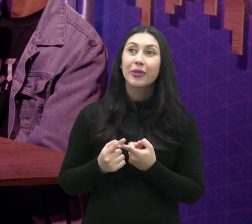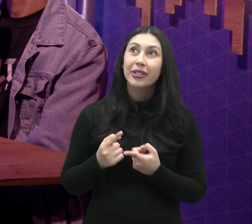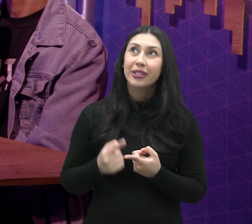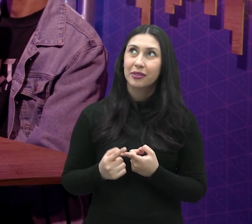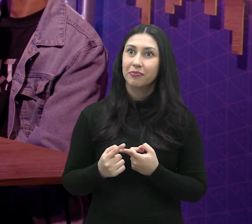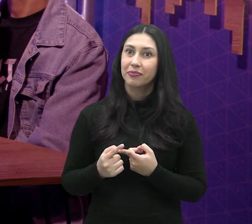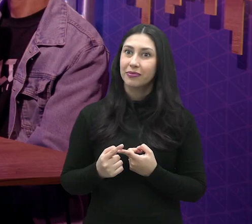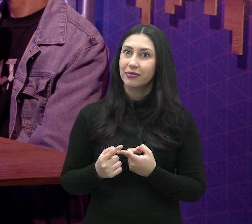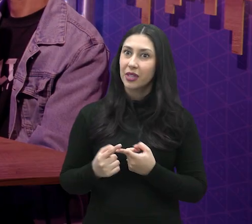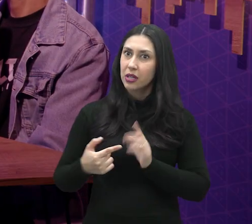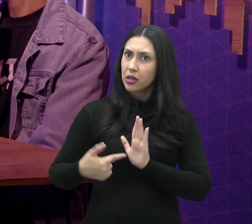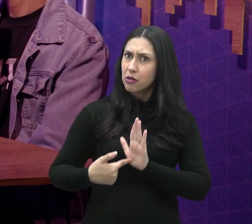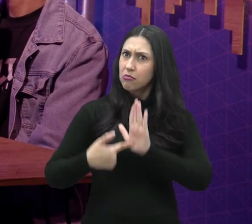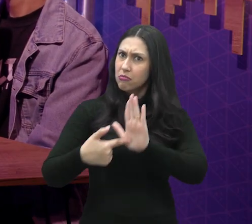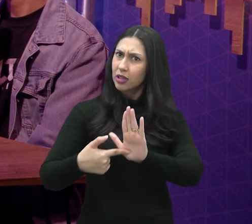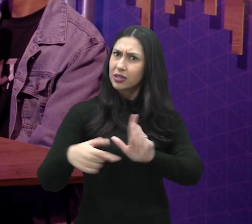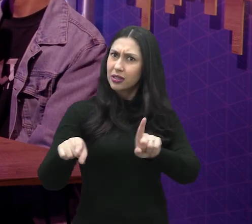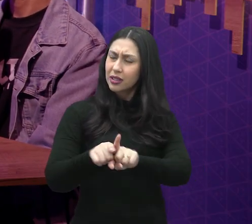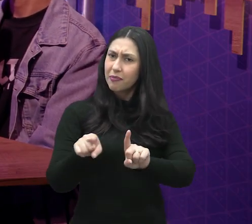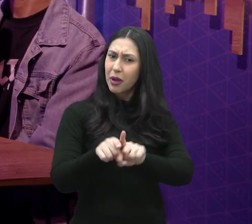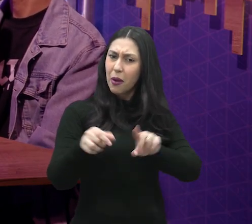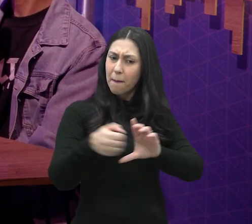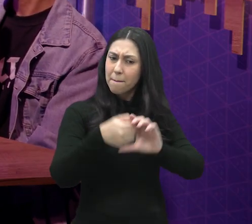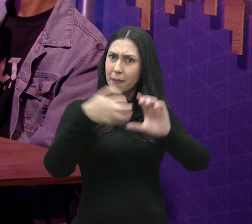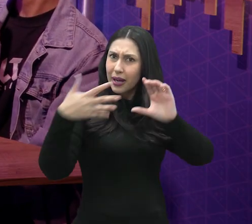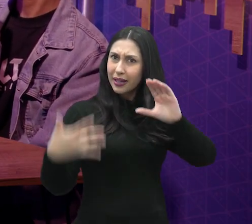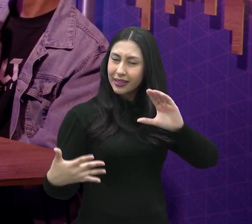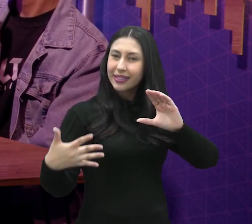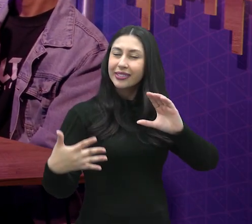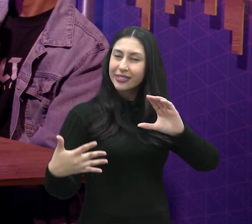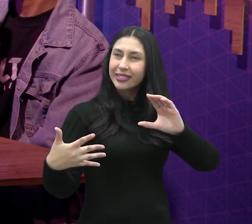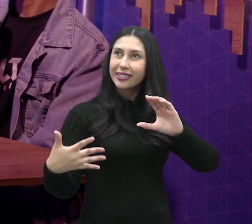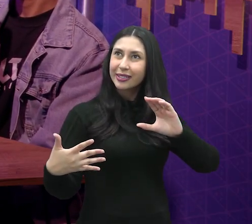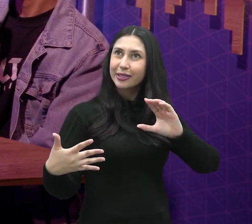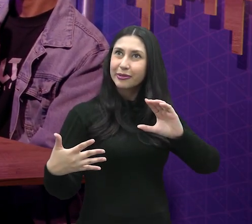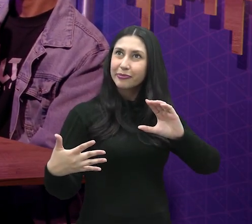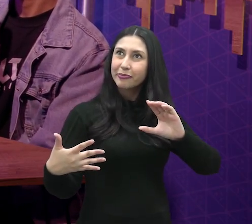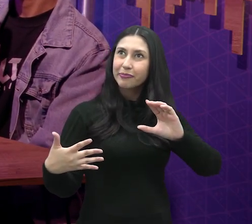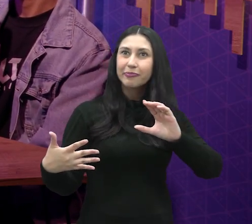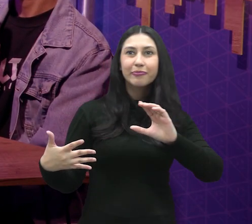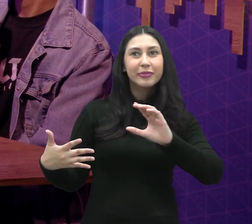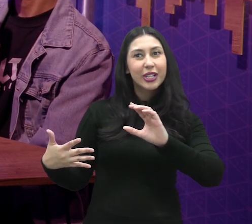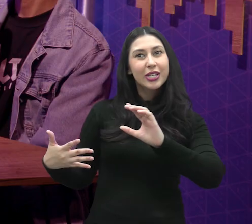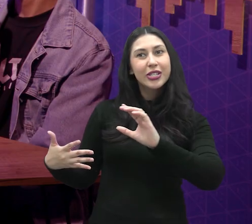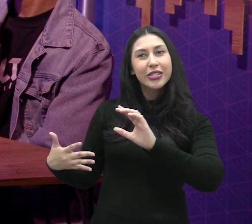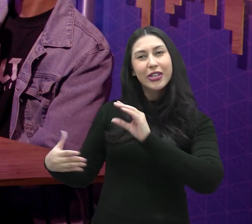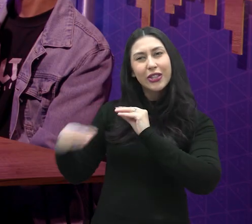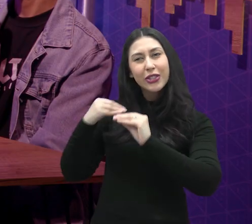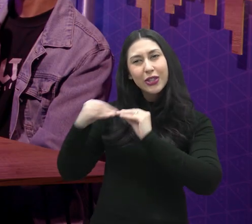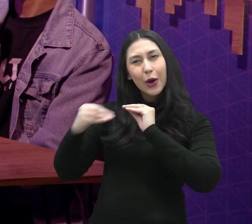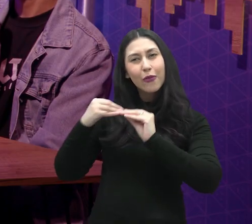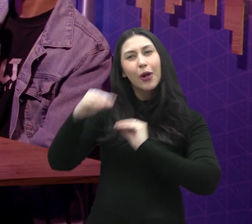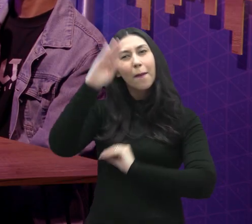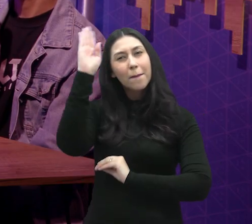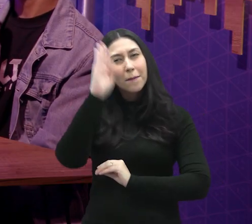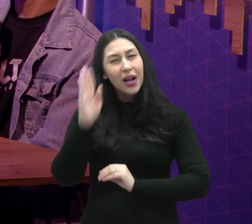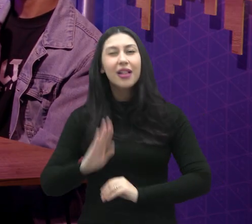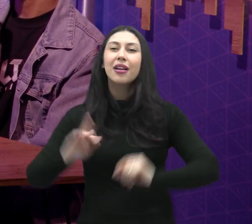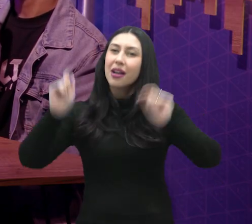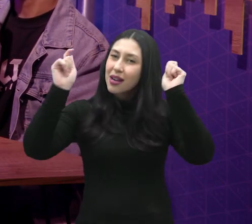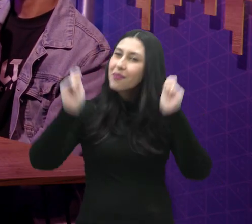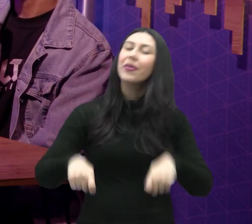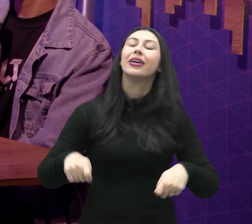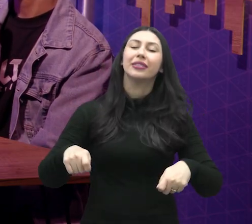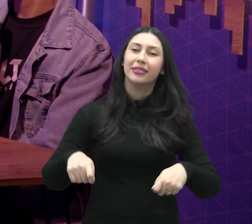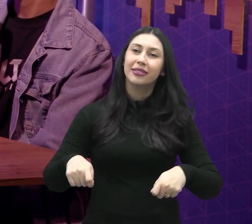porque quando eles fazem isso é uma característica muito próxima do que as novelas brasileiras podem